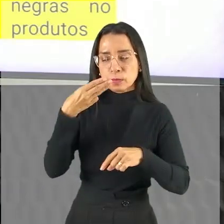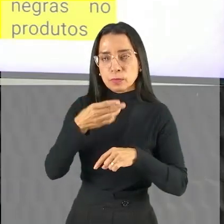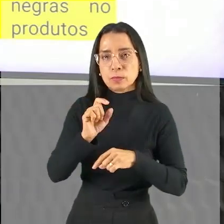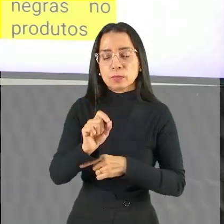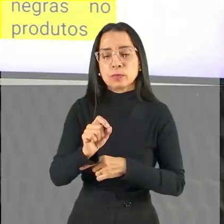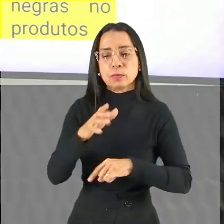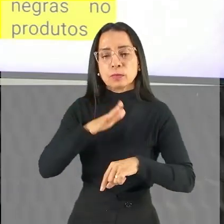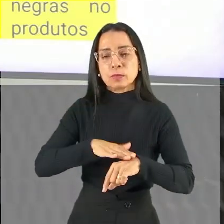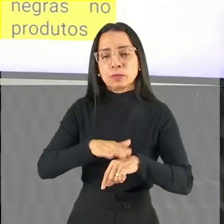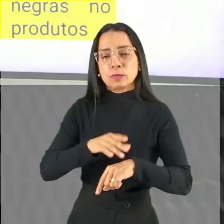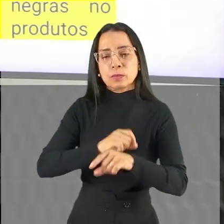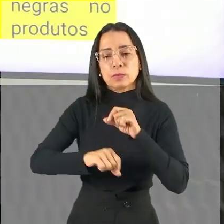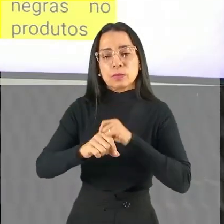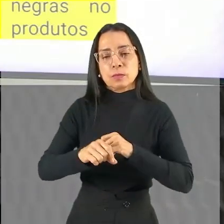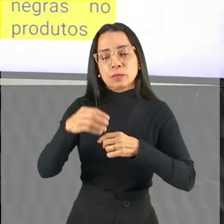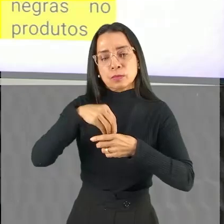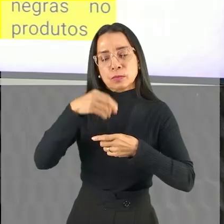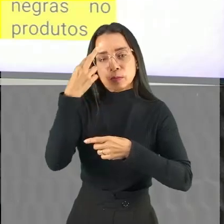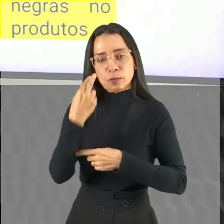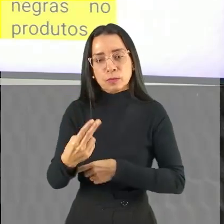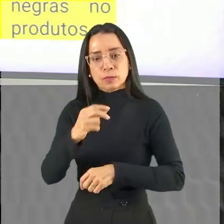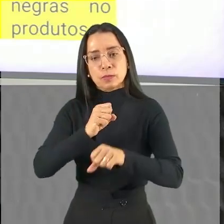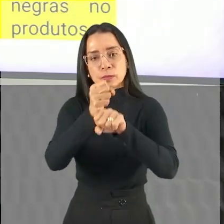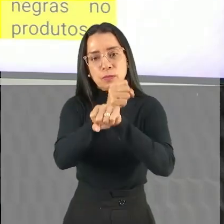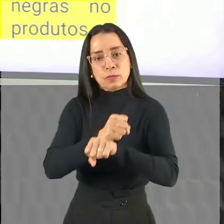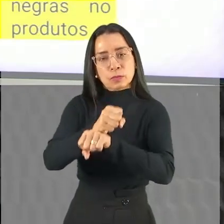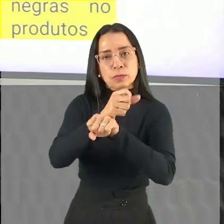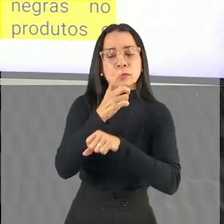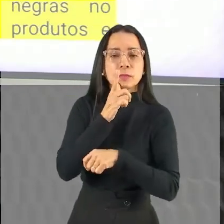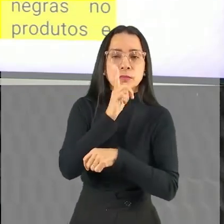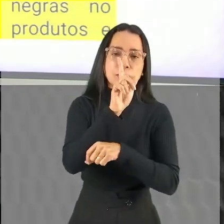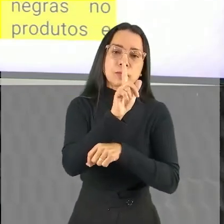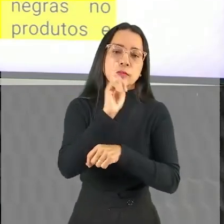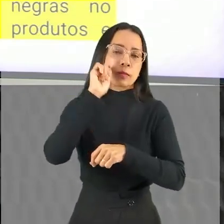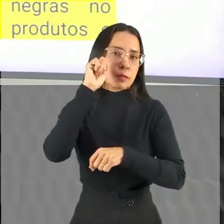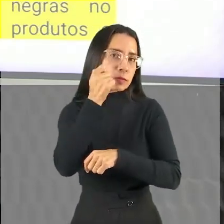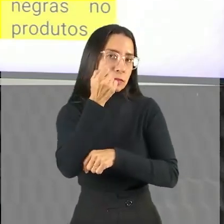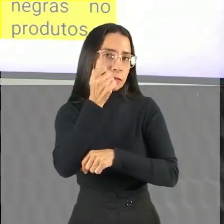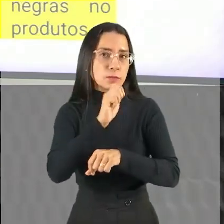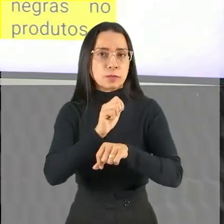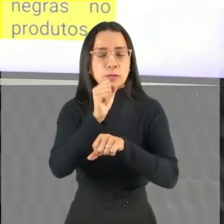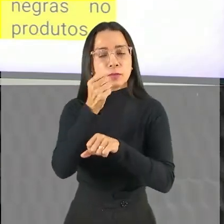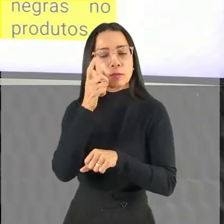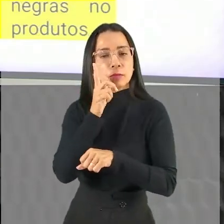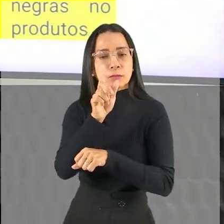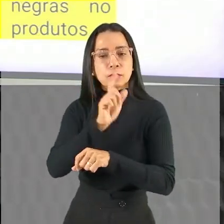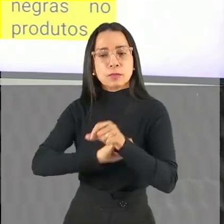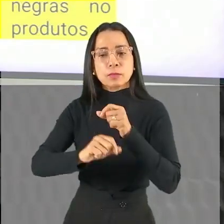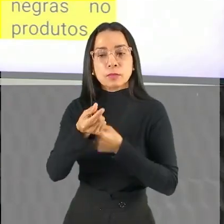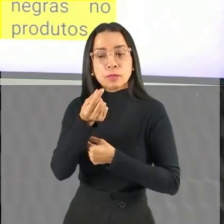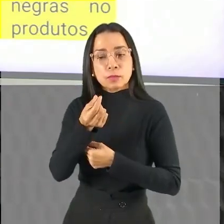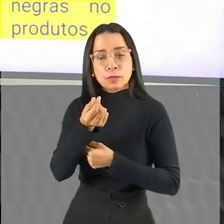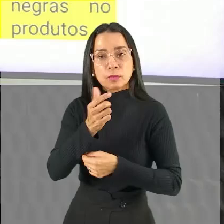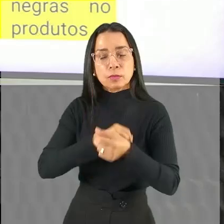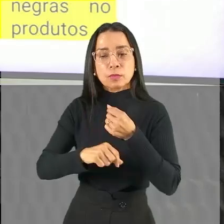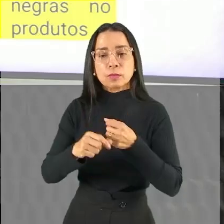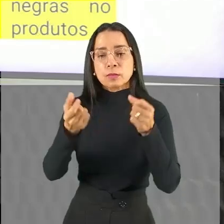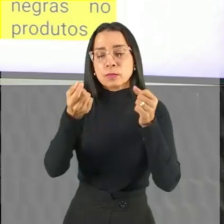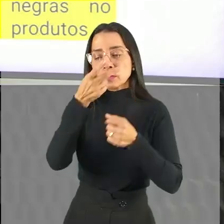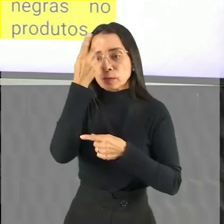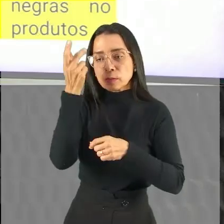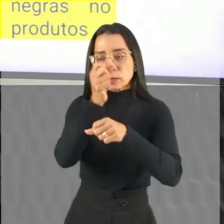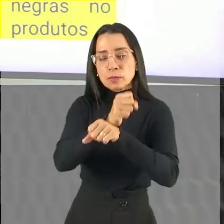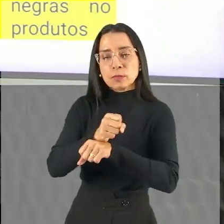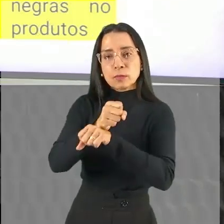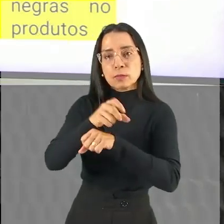nós chamamos aí dentro da historiografia de escravos de ganho, né, que eram essas pessoas, né, que eram escravizadas e que